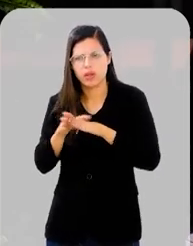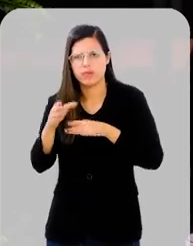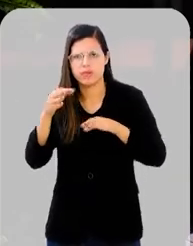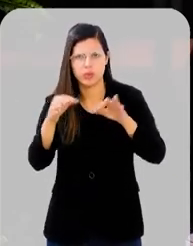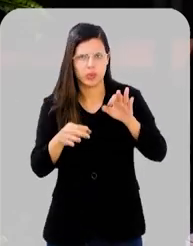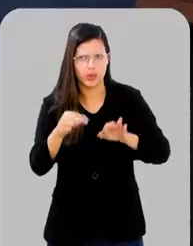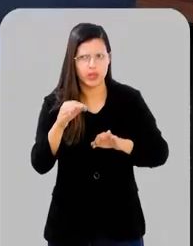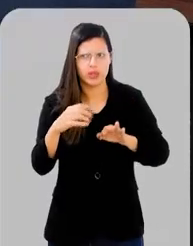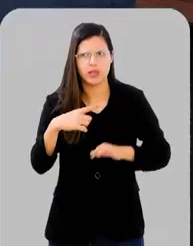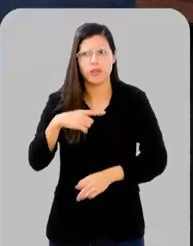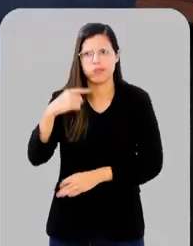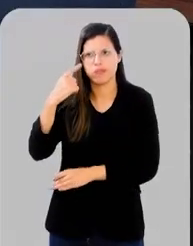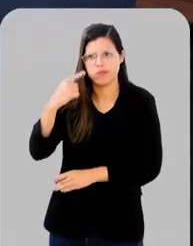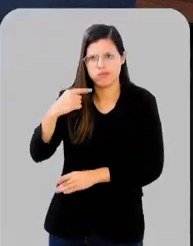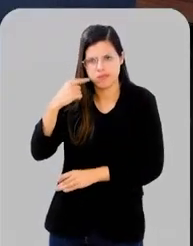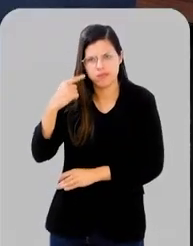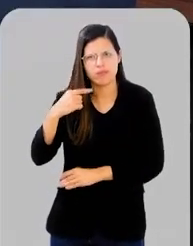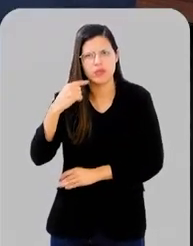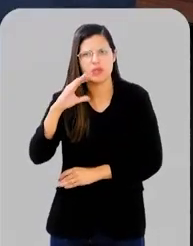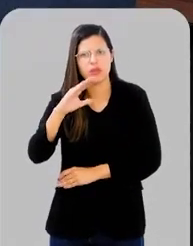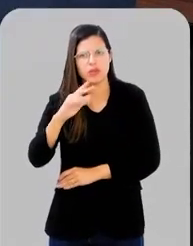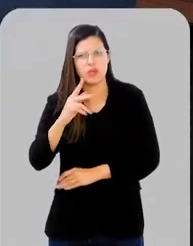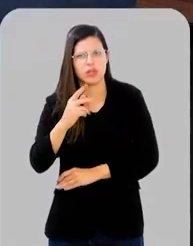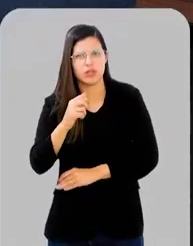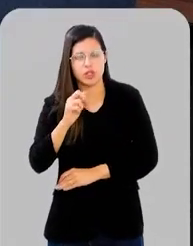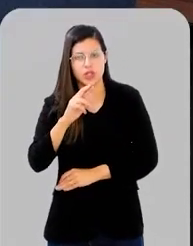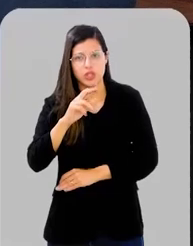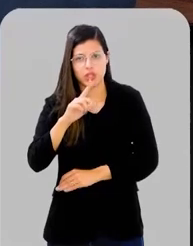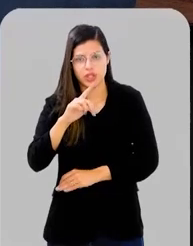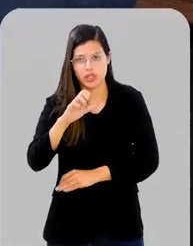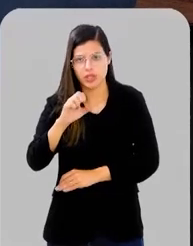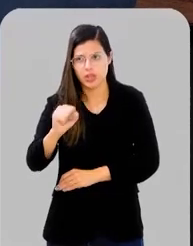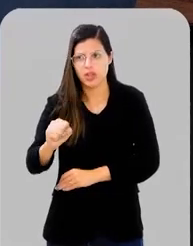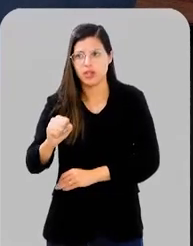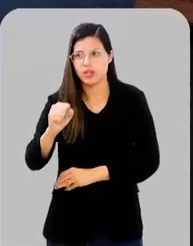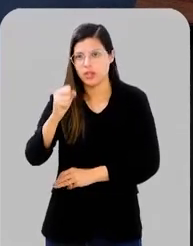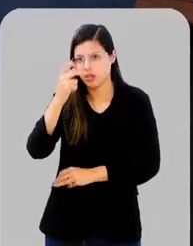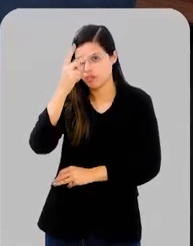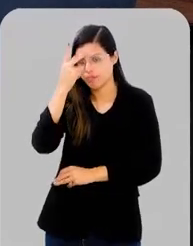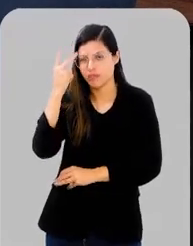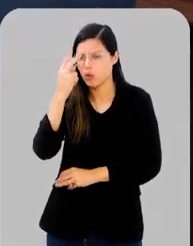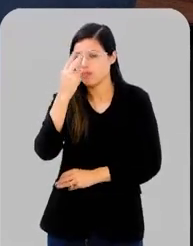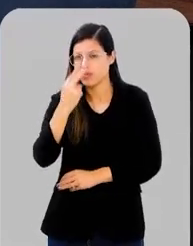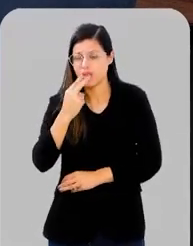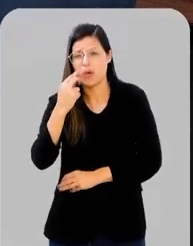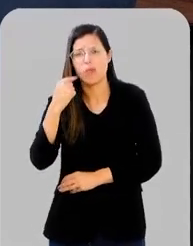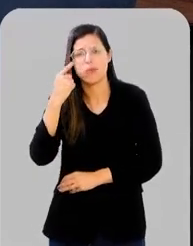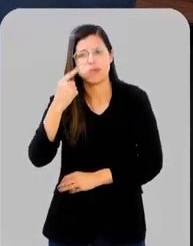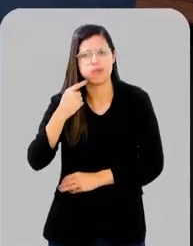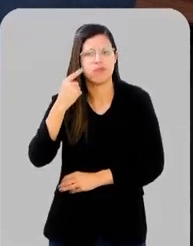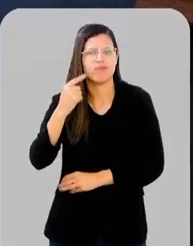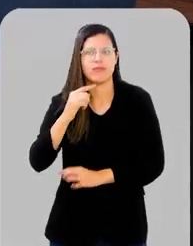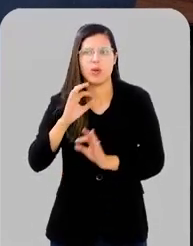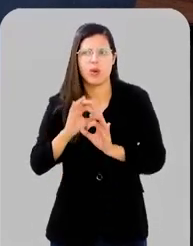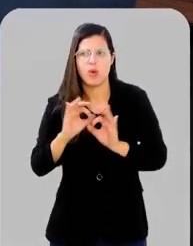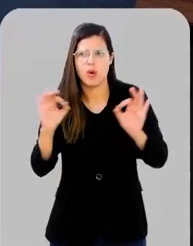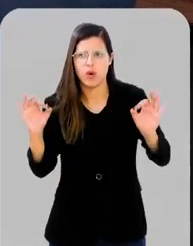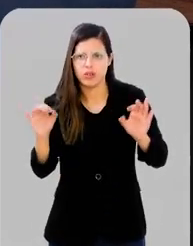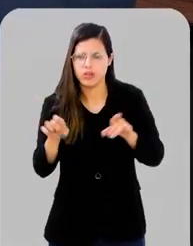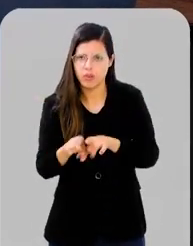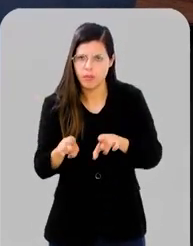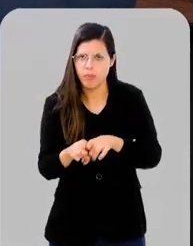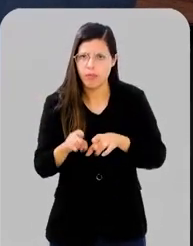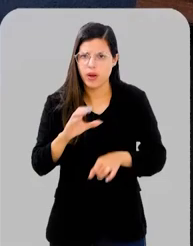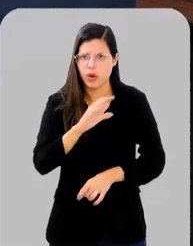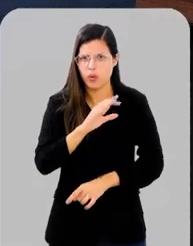o advogado belíssimo advogado Charles pessoa cega pessoa com deficiência mais um advogado incrível sob a coordenação da